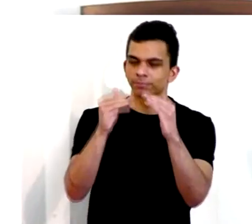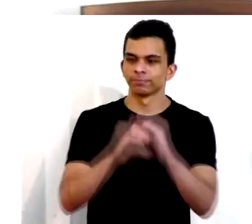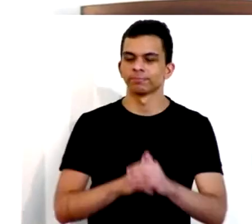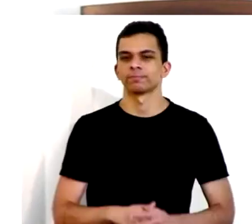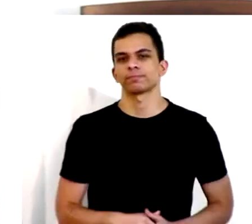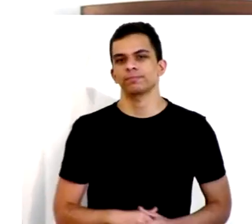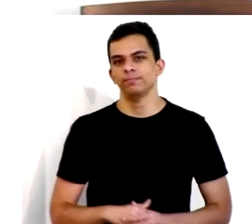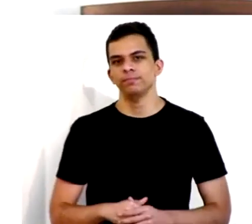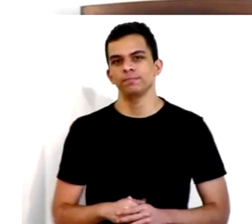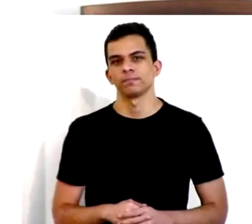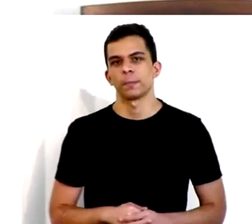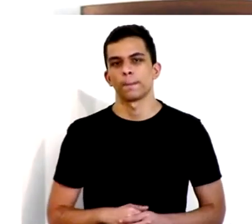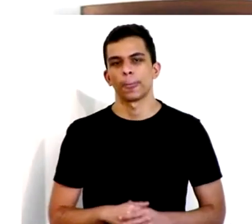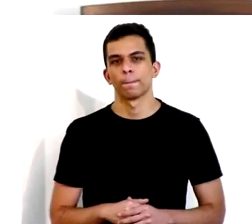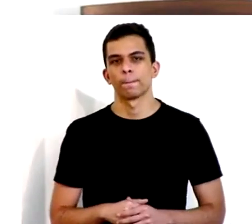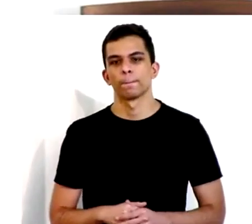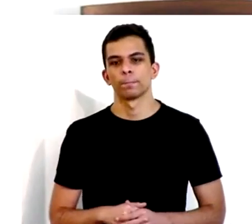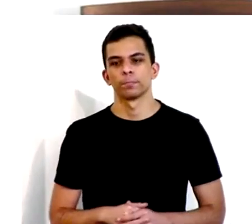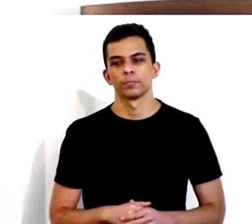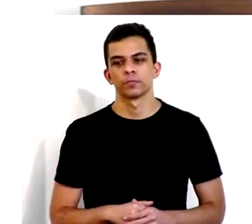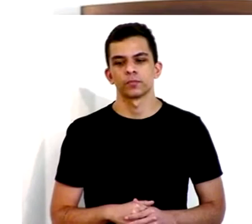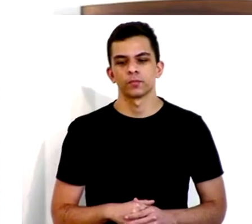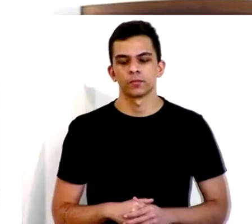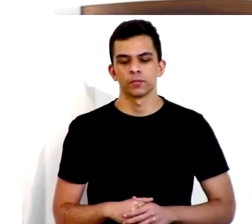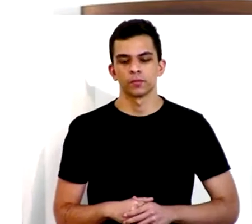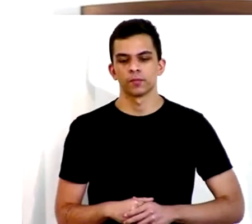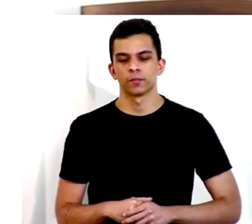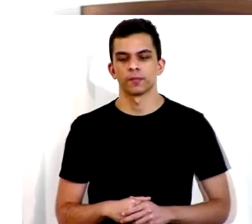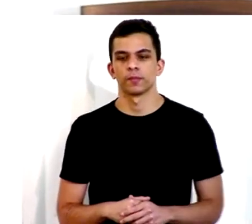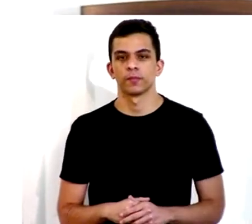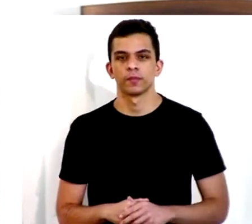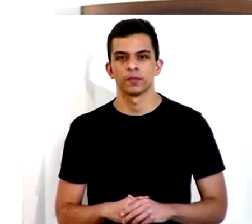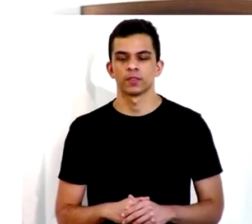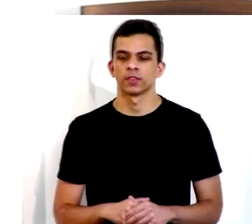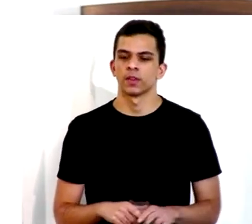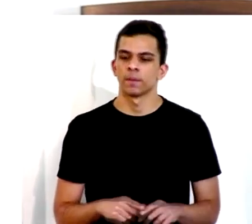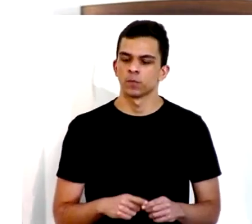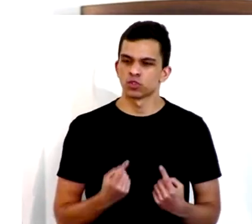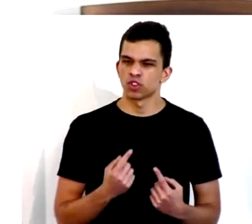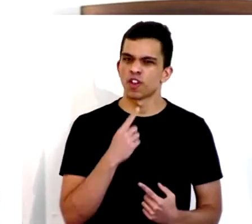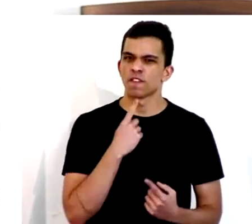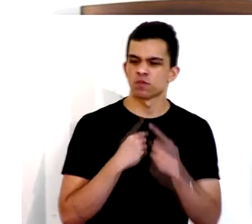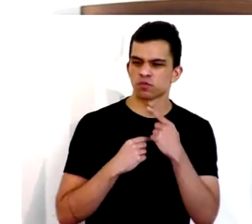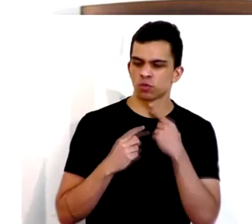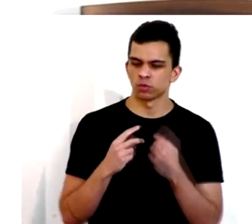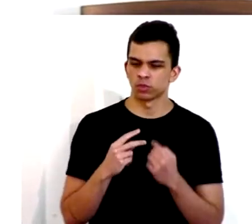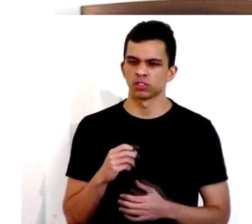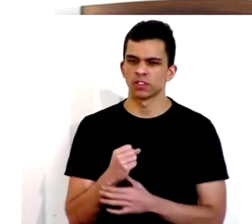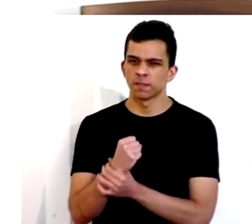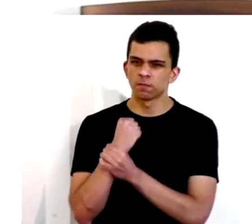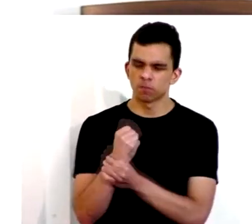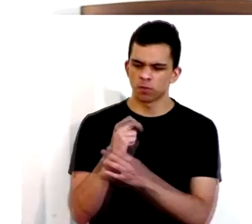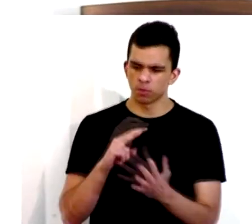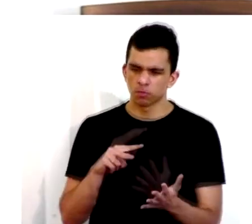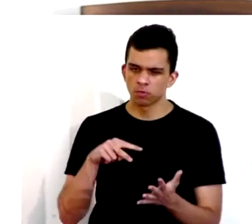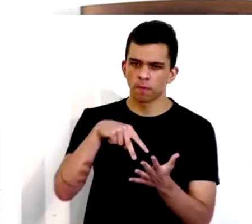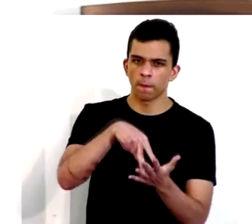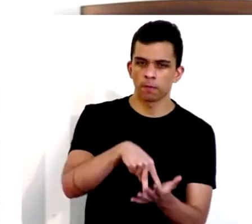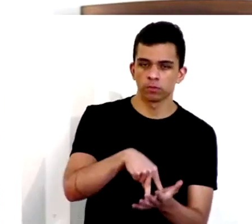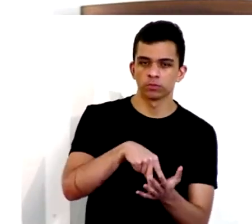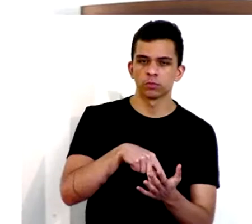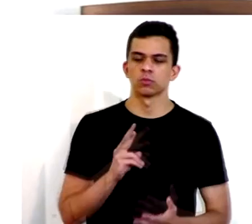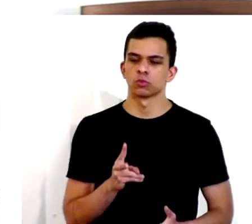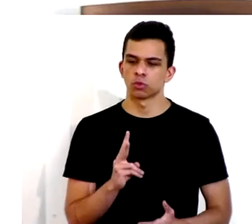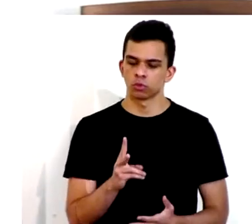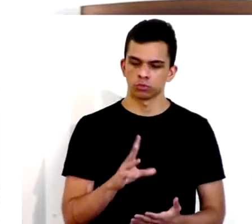vontade firme é que mantém o amor constante e imutável, porque as emoções podem mudar, não é mesmo? E elas